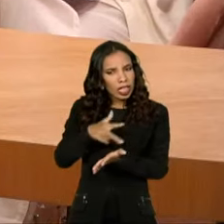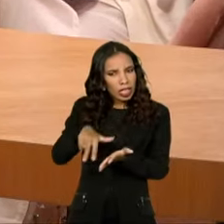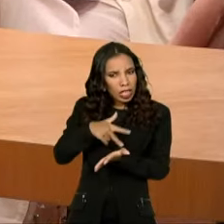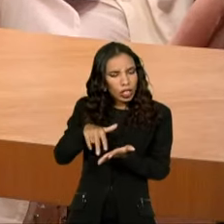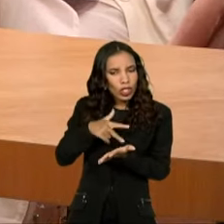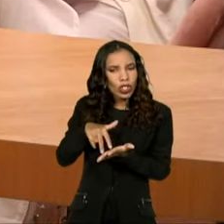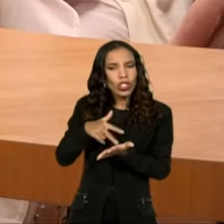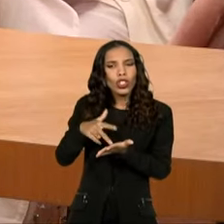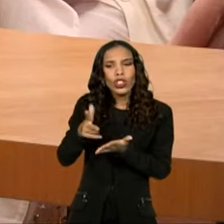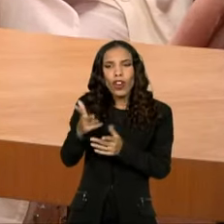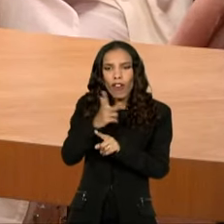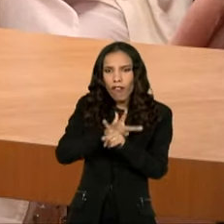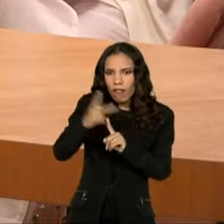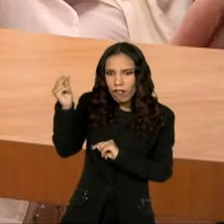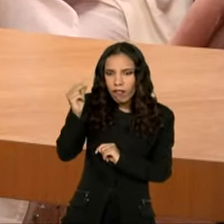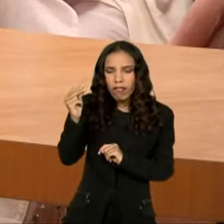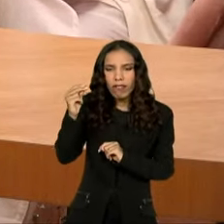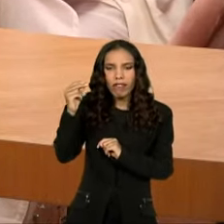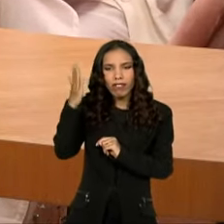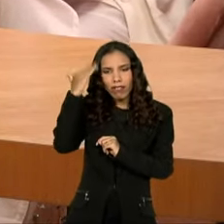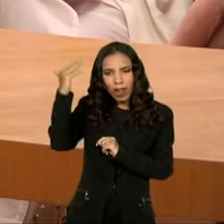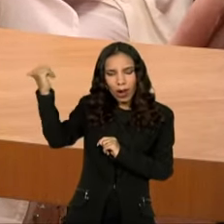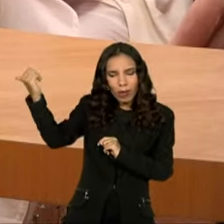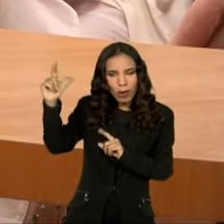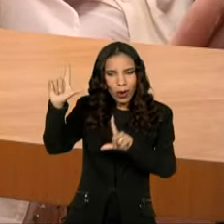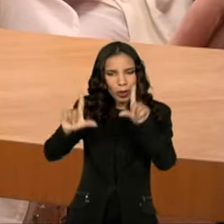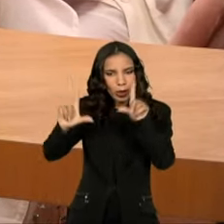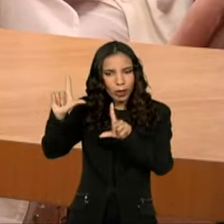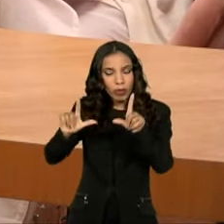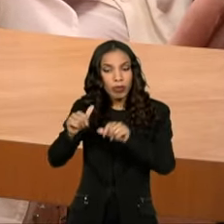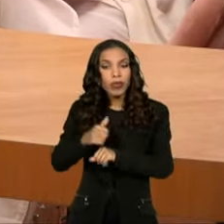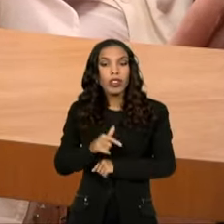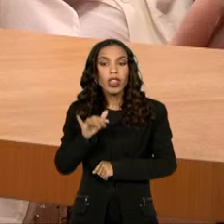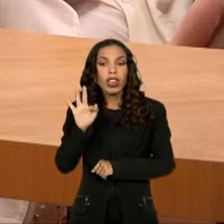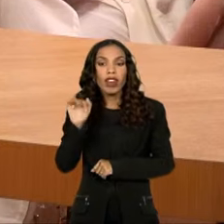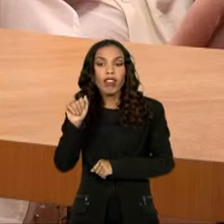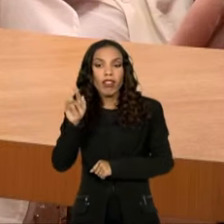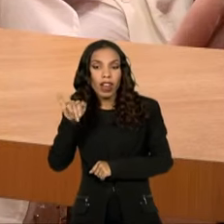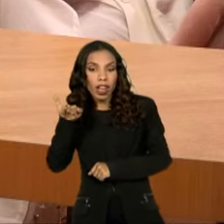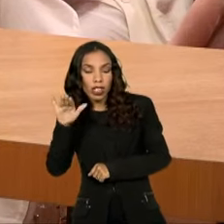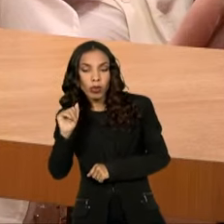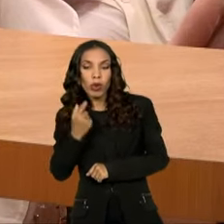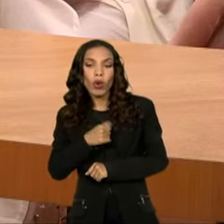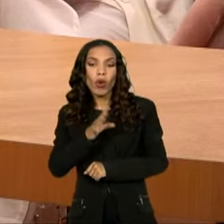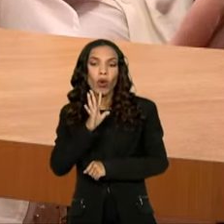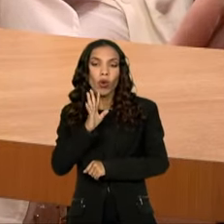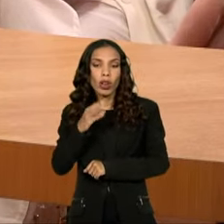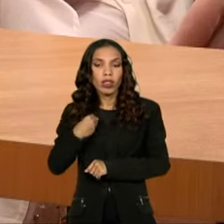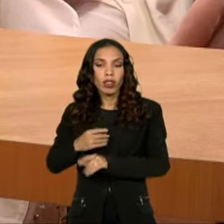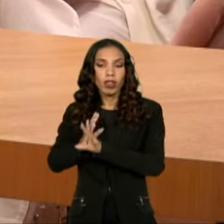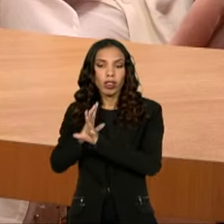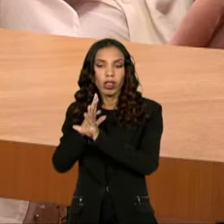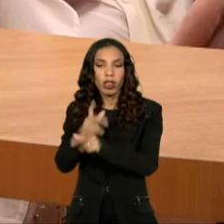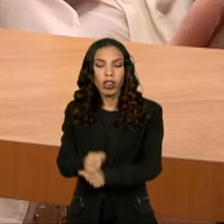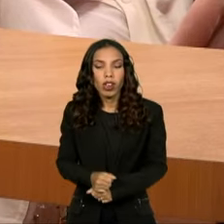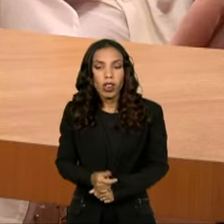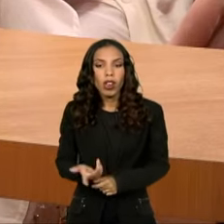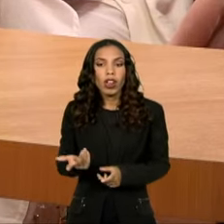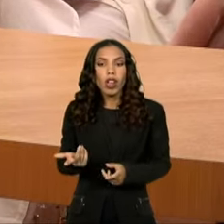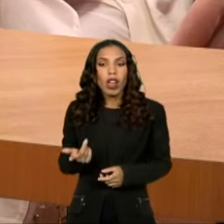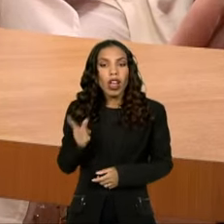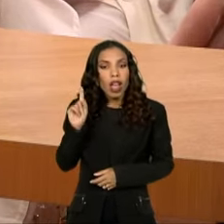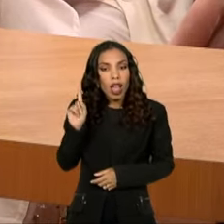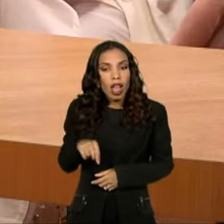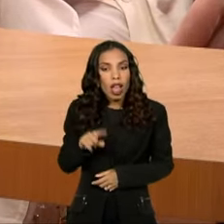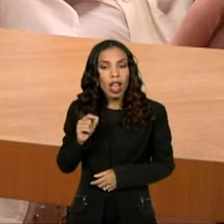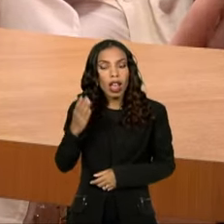foi campeãozaço. Agora, Fátima, quando eu conheci a Fátima já da vida toda, mas assim, eu fui fazer um video show com Fátima, gente, ela